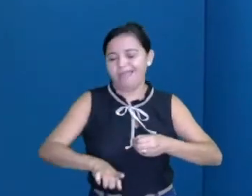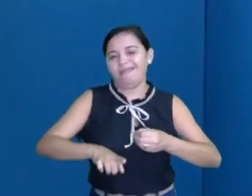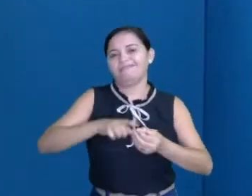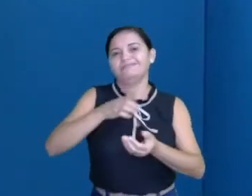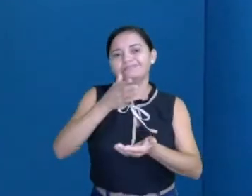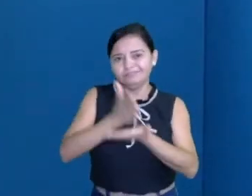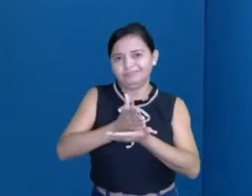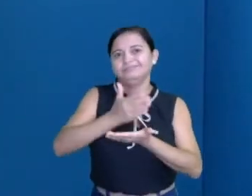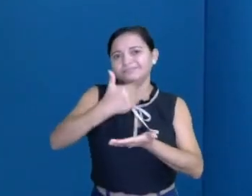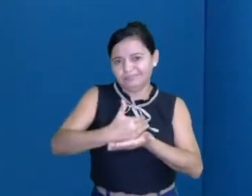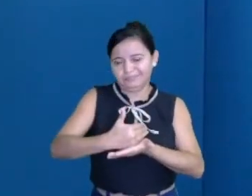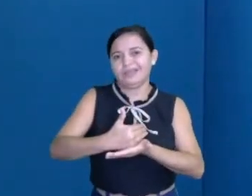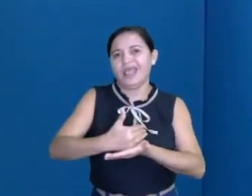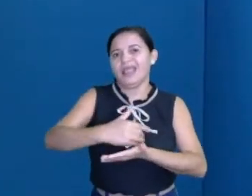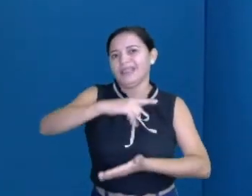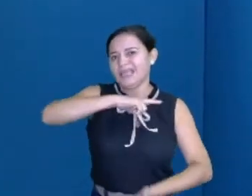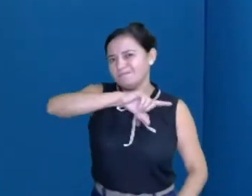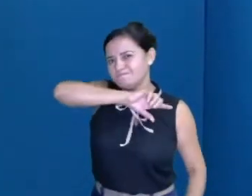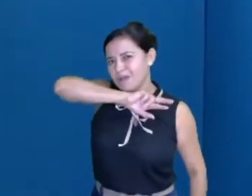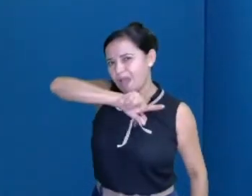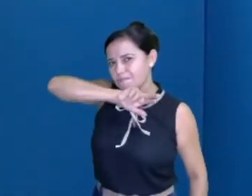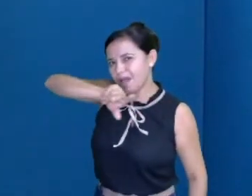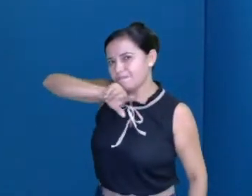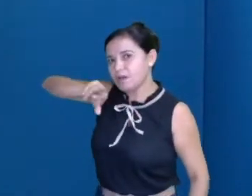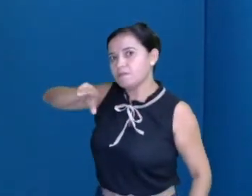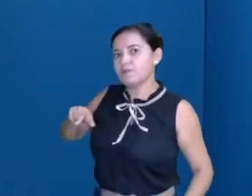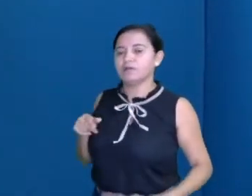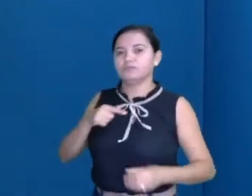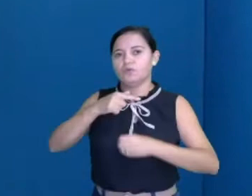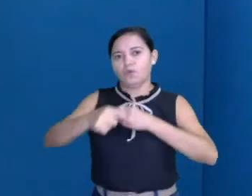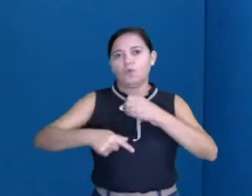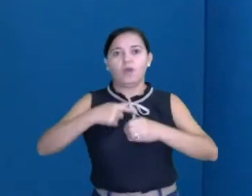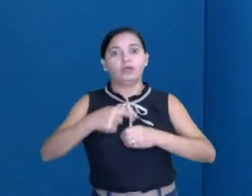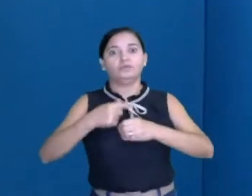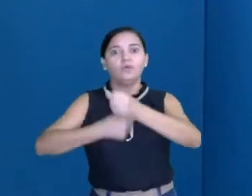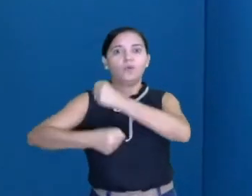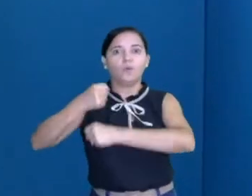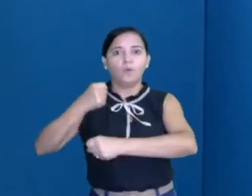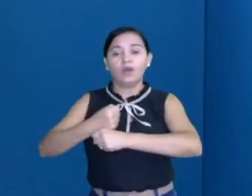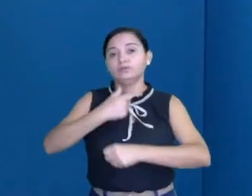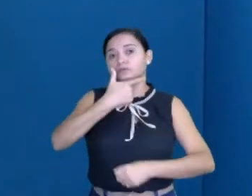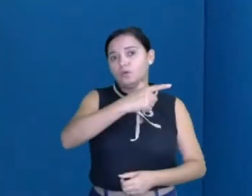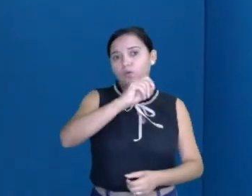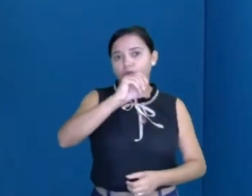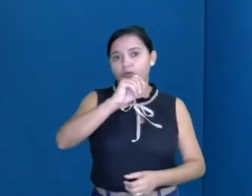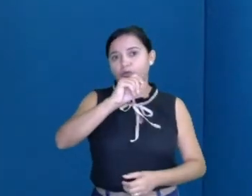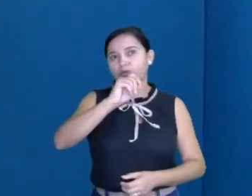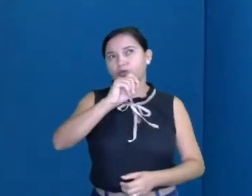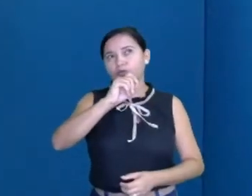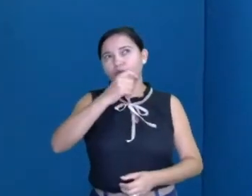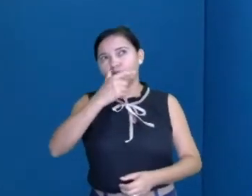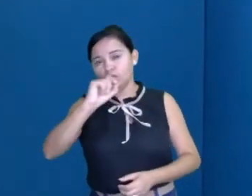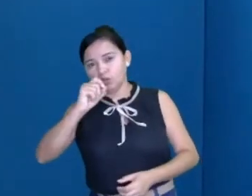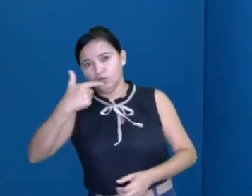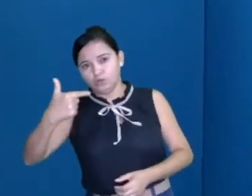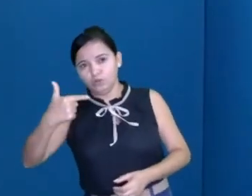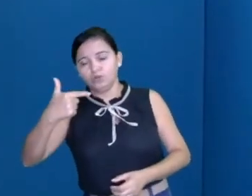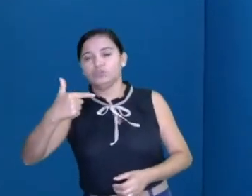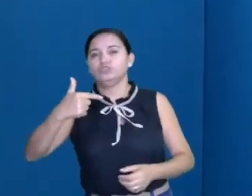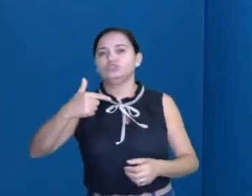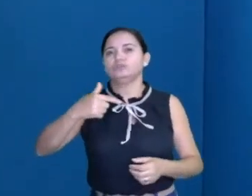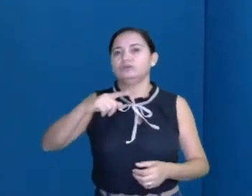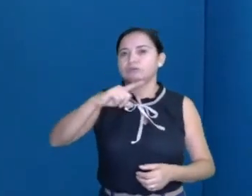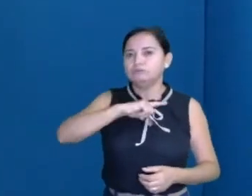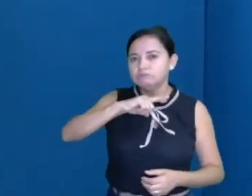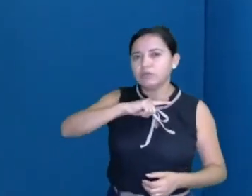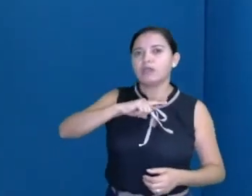tem mais de 400 partículas subatômicas. Em 2012 foi descoberta uma chamada bósio de Higgs, lá no acelerador de partículas na Suíça, chamado